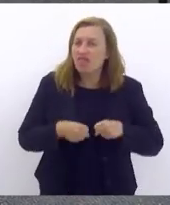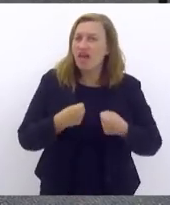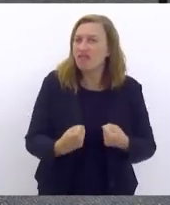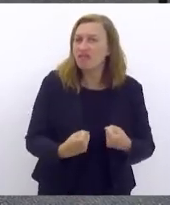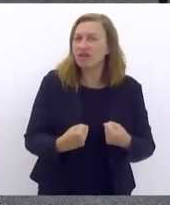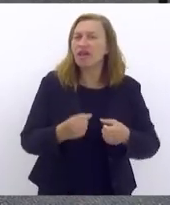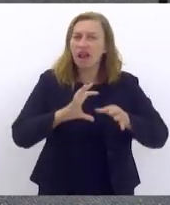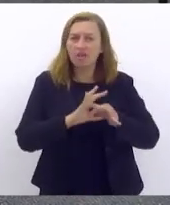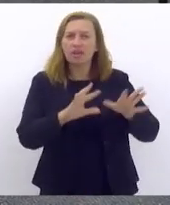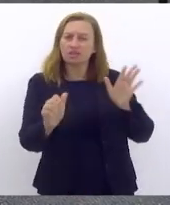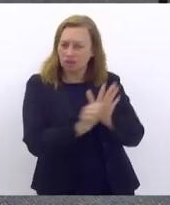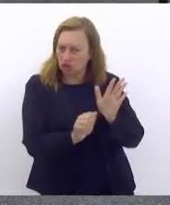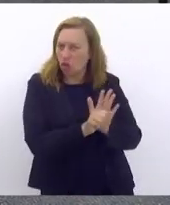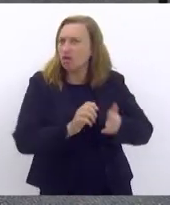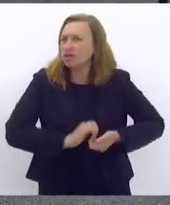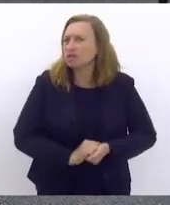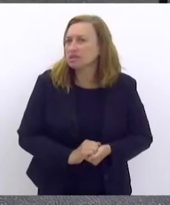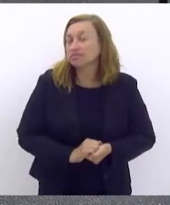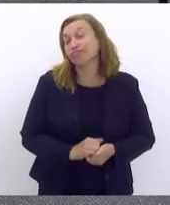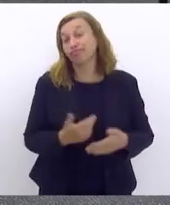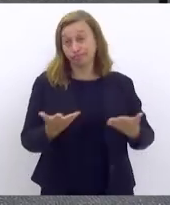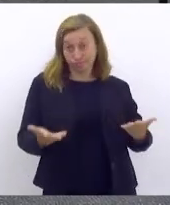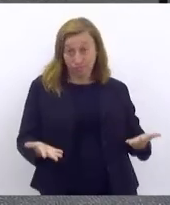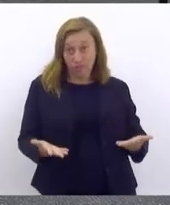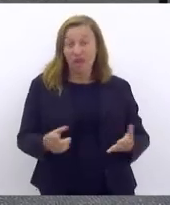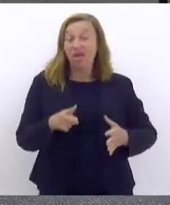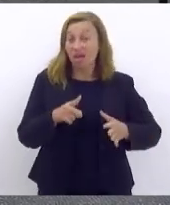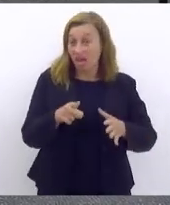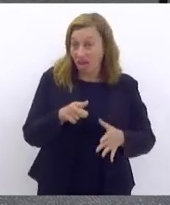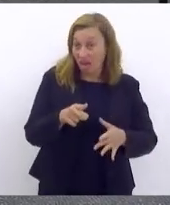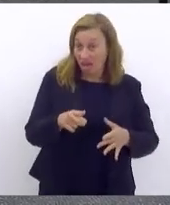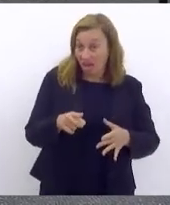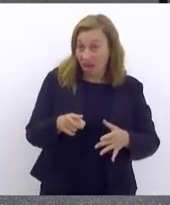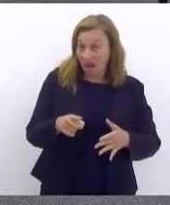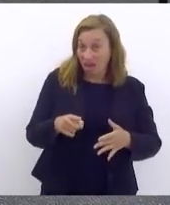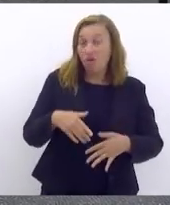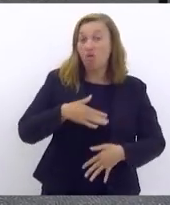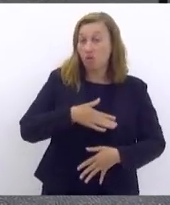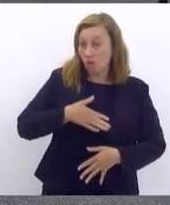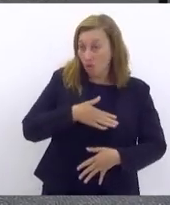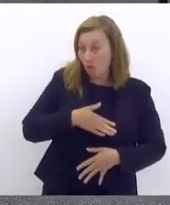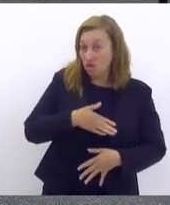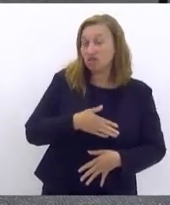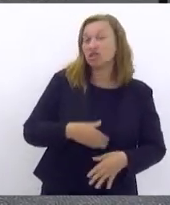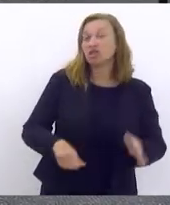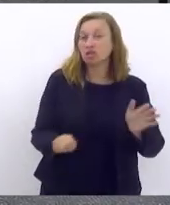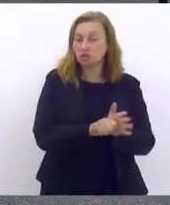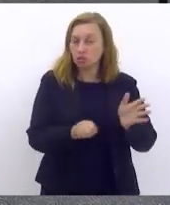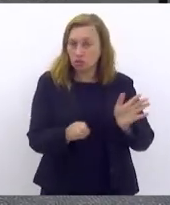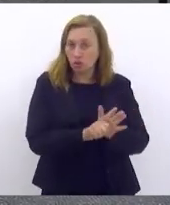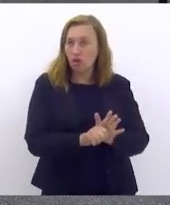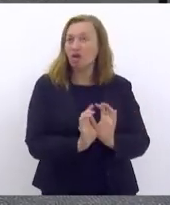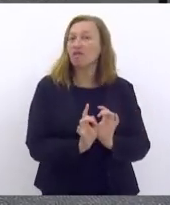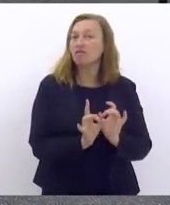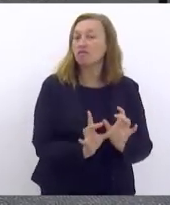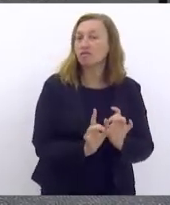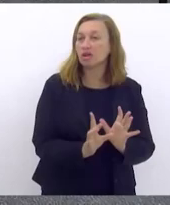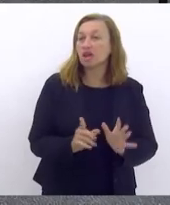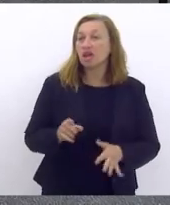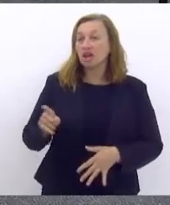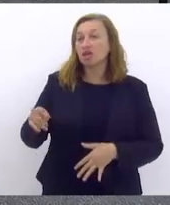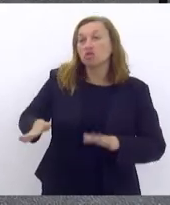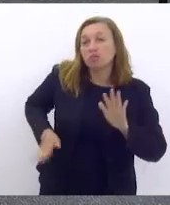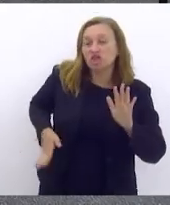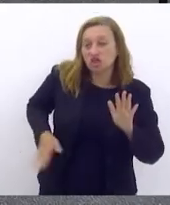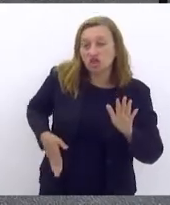defende a liberação das drogas. Ou seja, ela fomenta o tráfico de drogas. Ela fomenta que os traficantes trabalhem